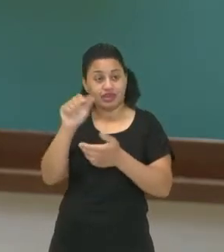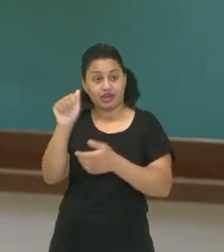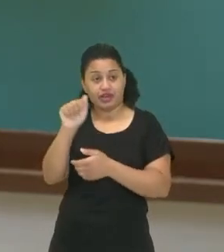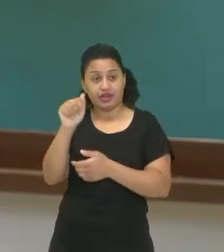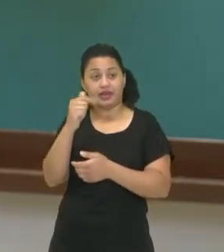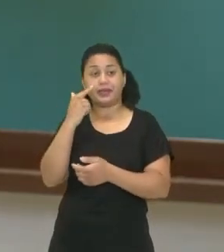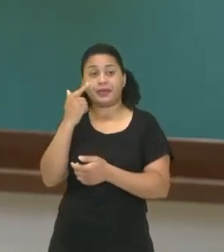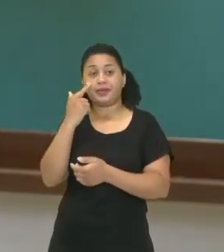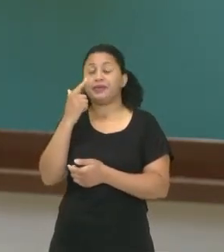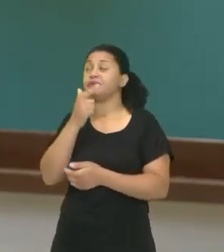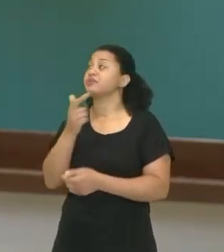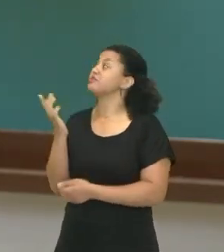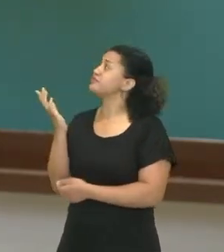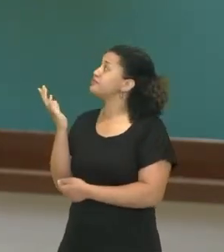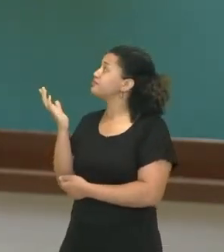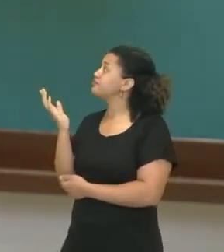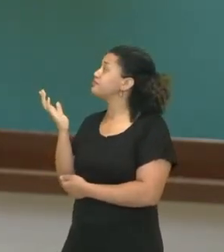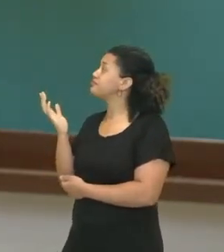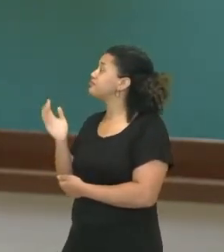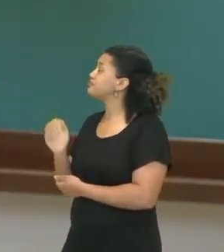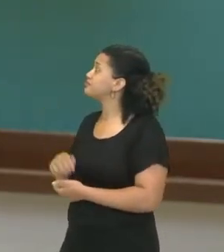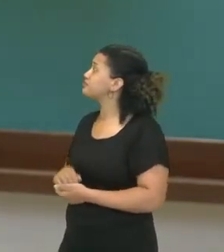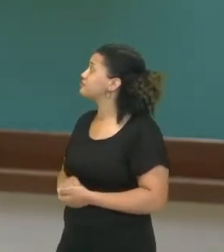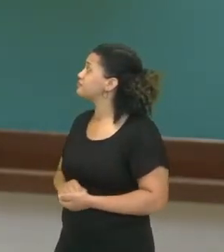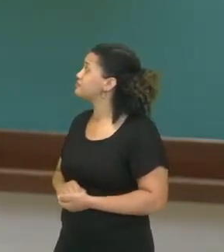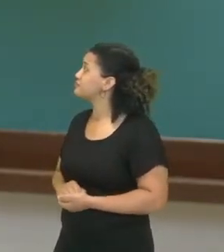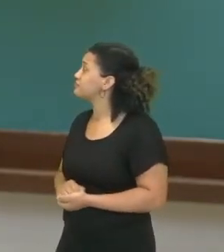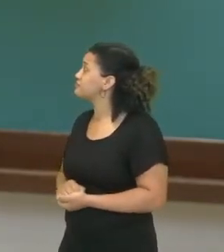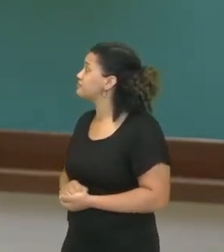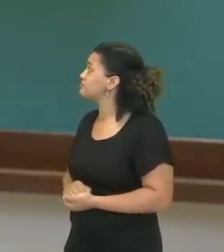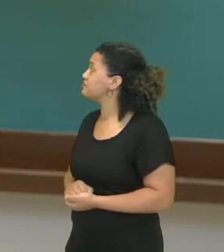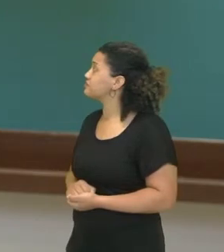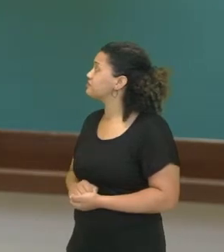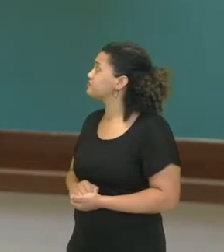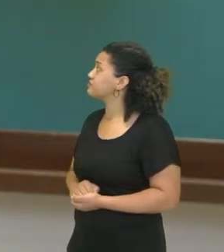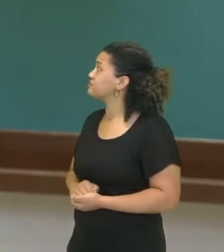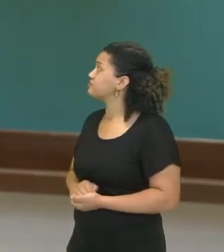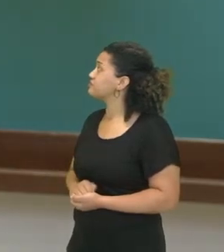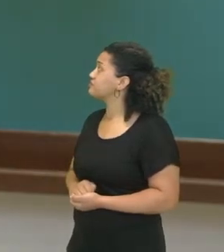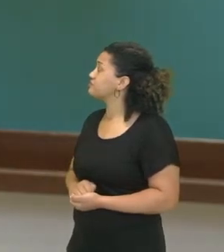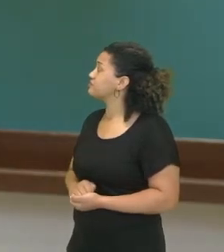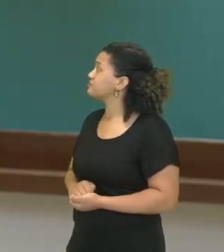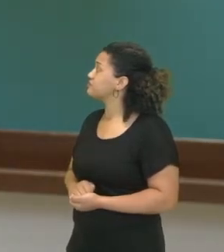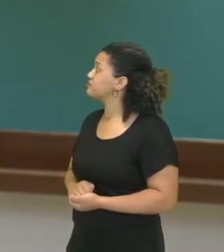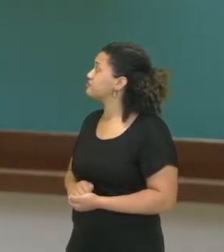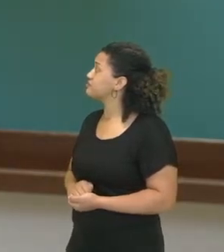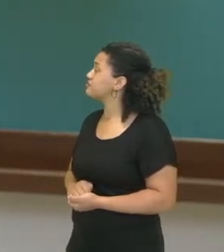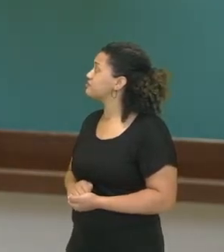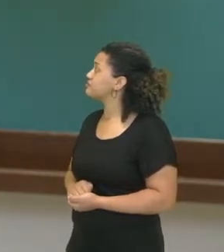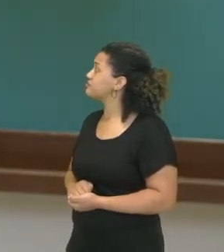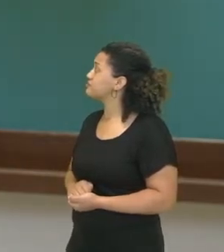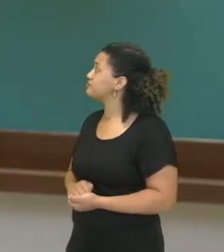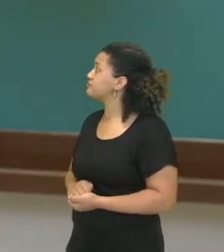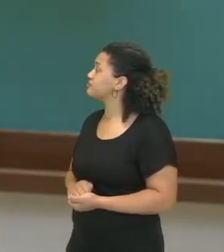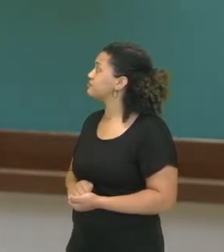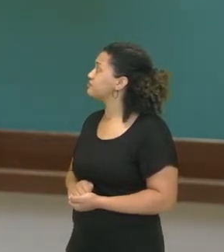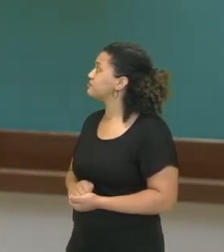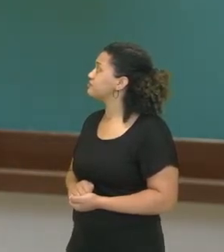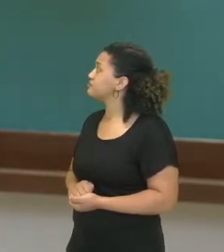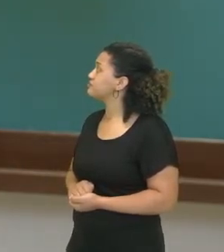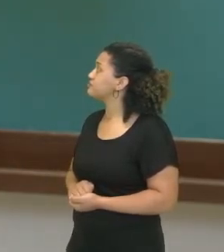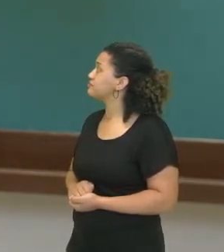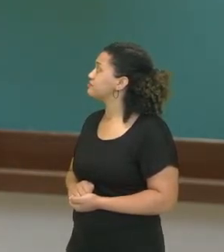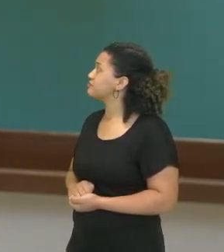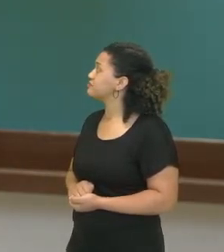ares, ver minha alma adejar pelo infinito, qual branca vela na amplidão dos mares, no seio da mulher há tanto